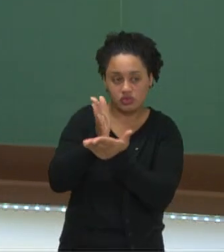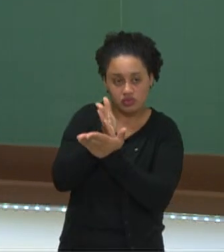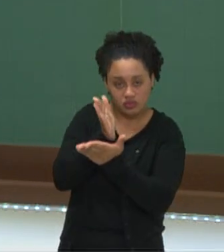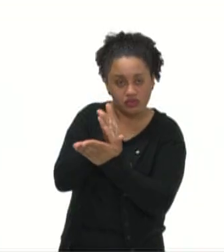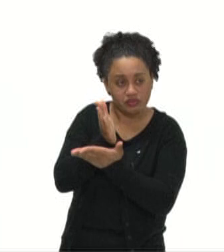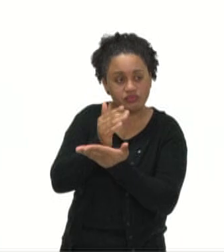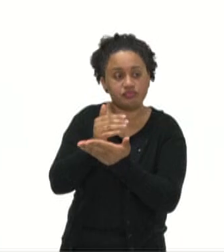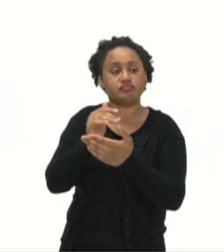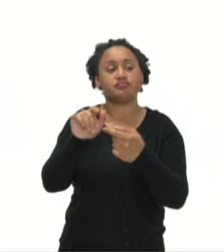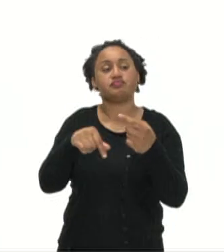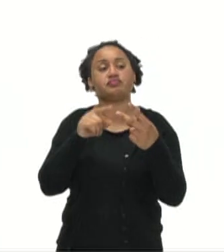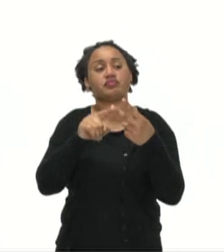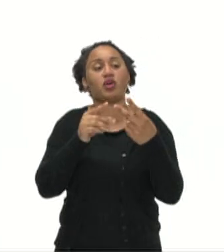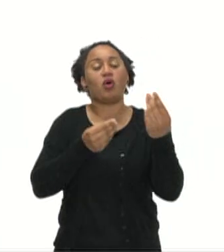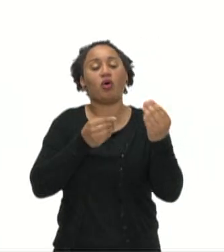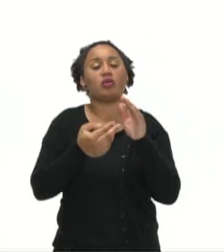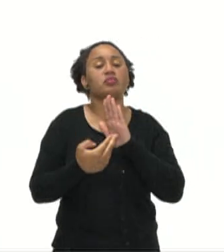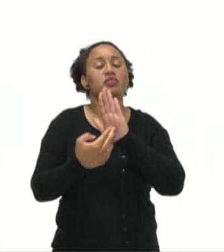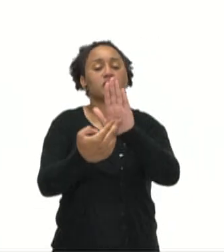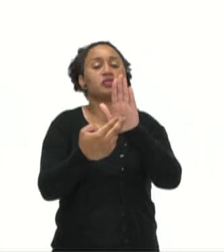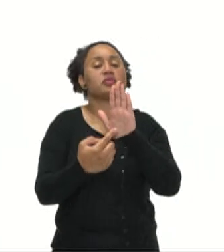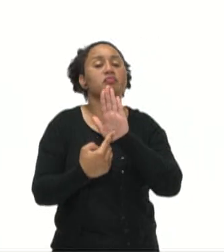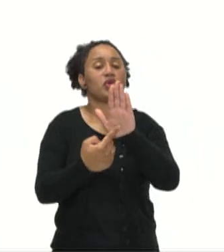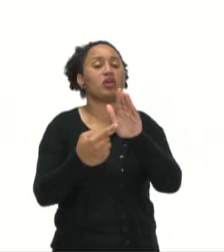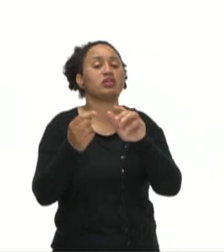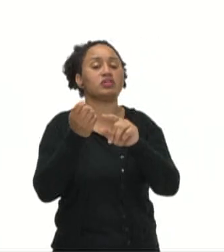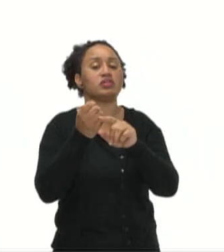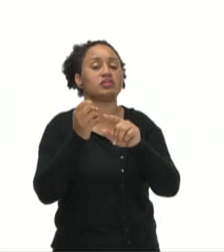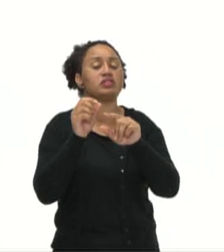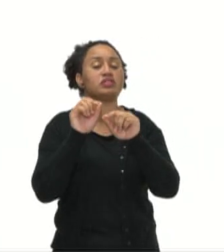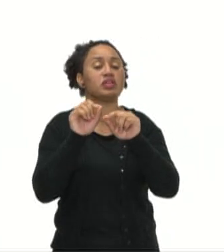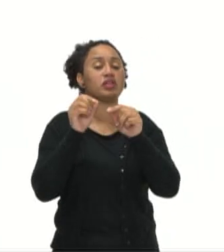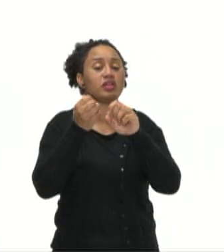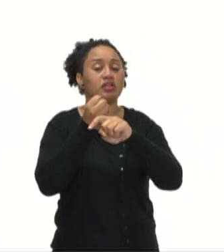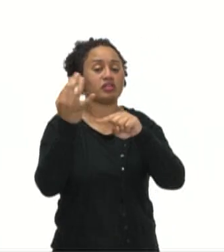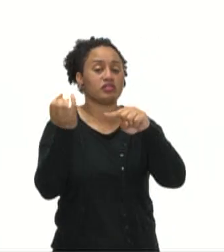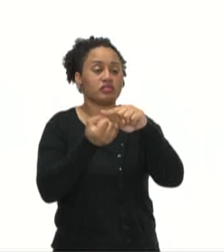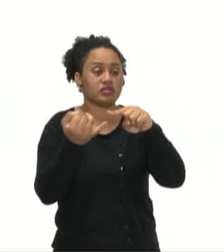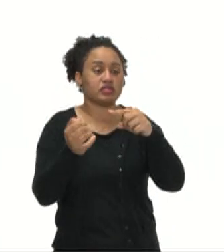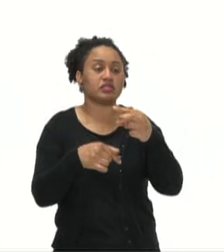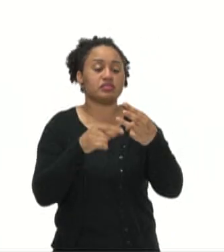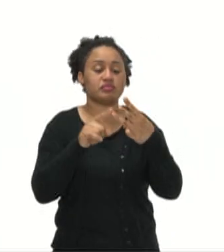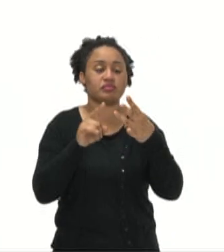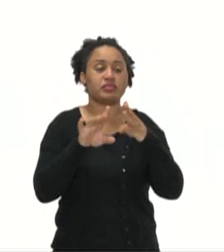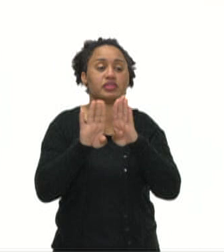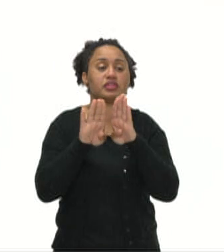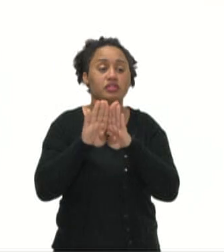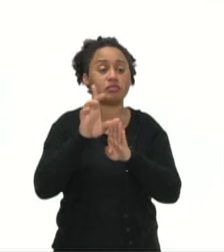partes iguais. Como que a gente representa, que é o desenho da fração, e a presença